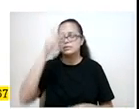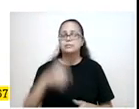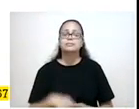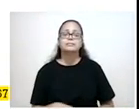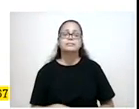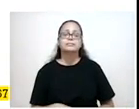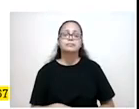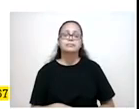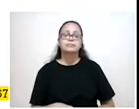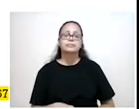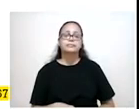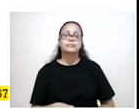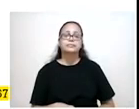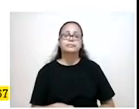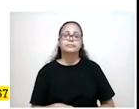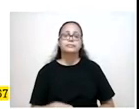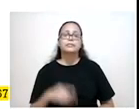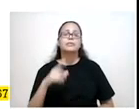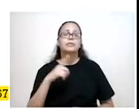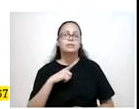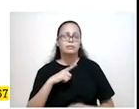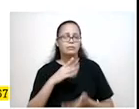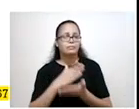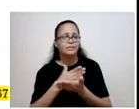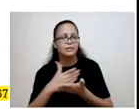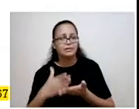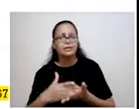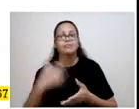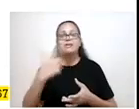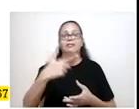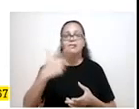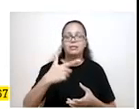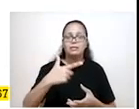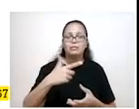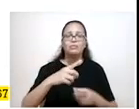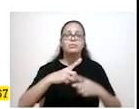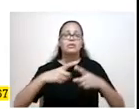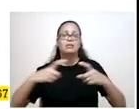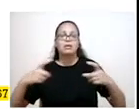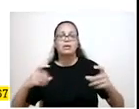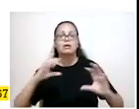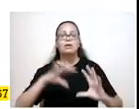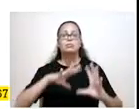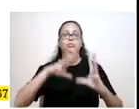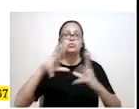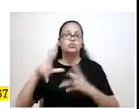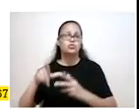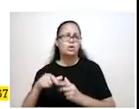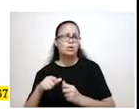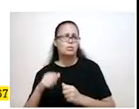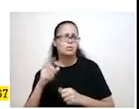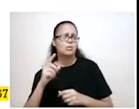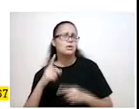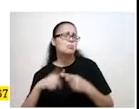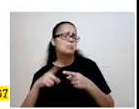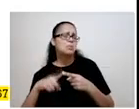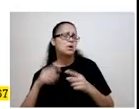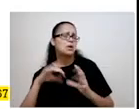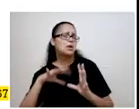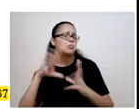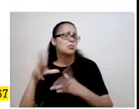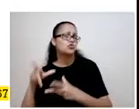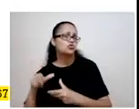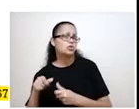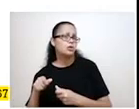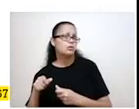declararam guerra. Tinha início então a Segunda Guerra Mundial. Por que ela foi chamada de mundial, pessoal? Embora